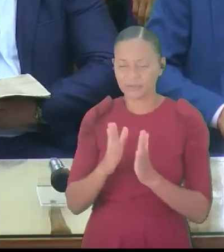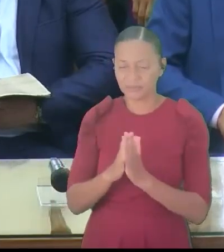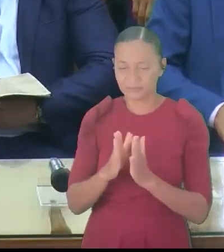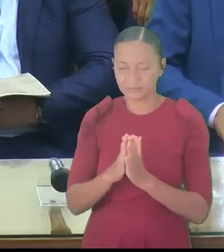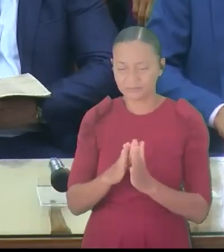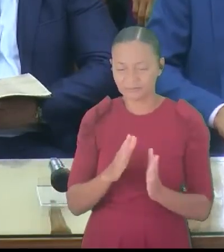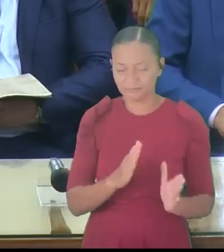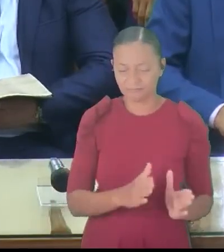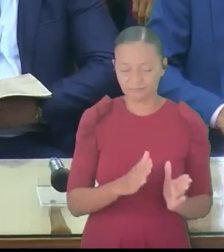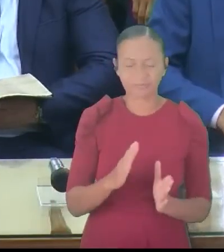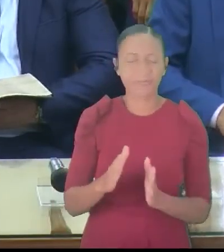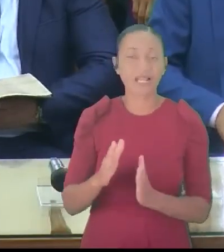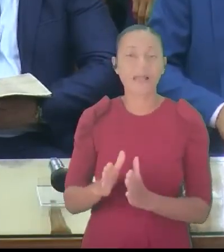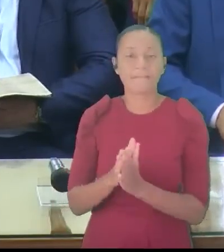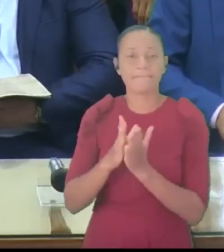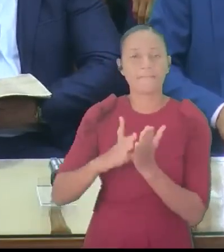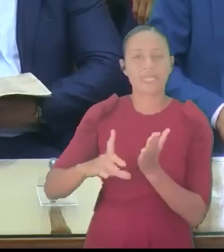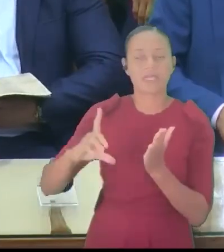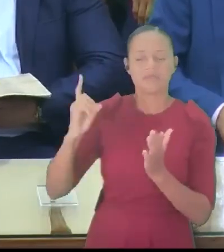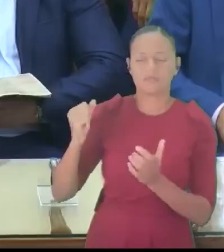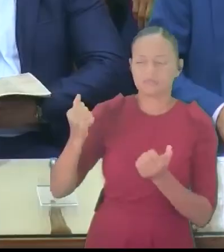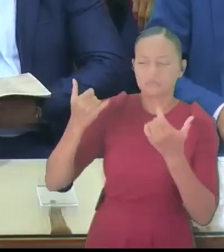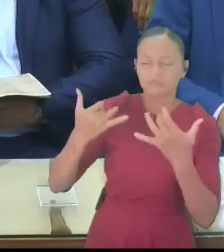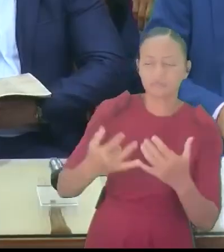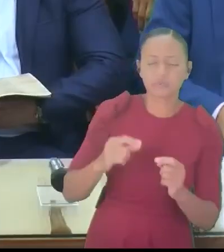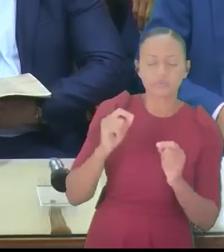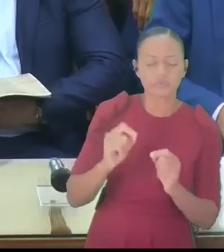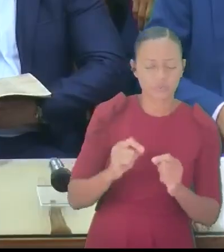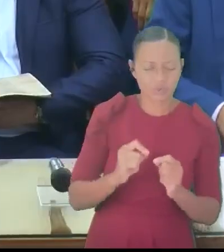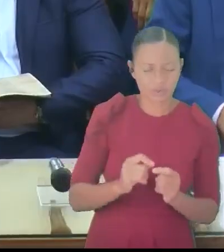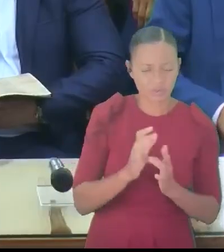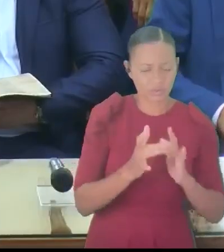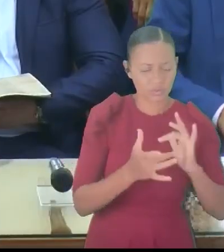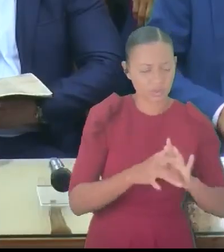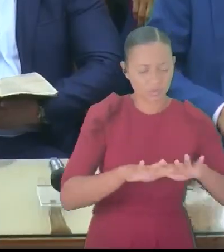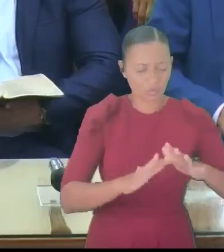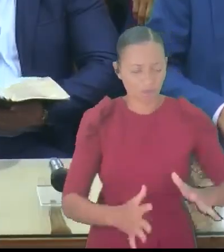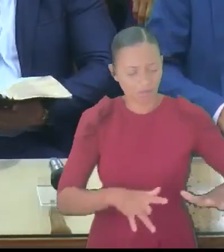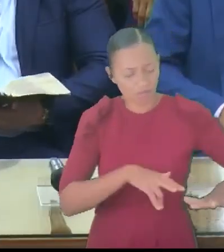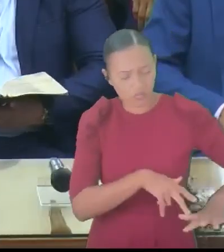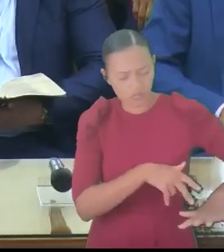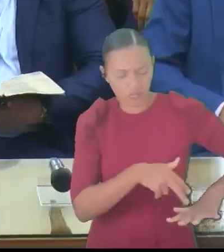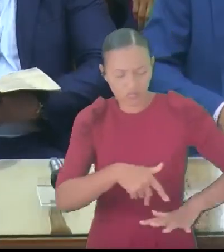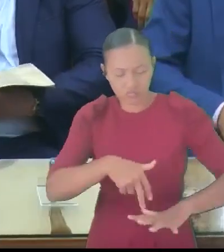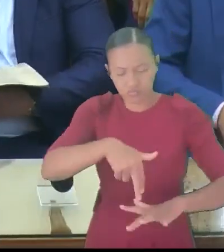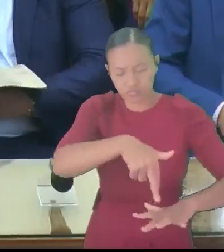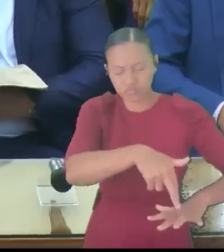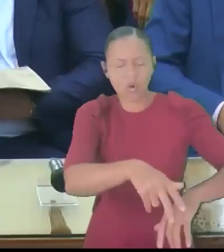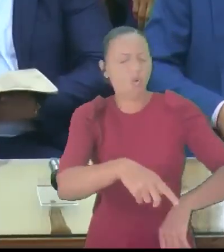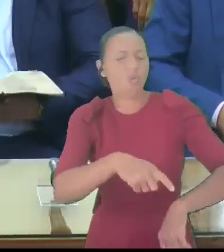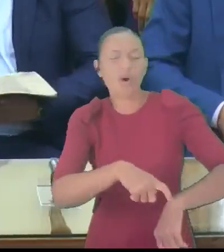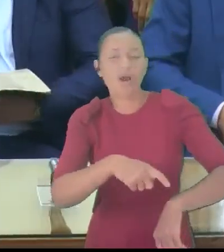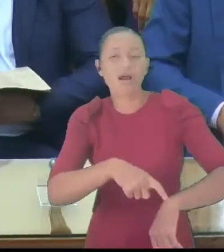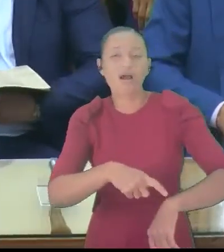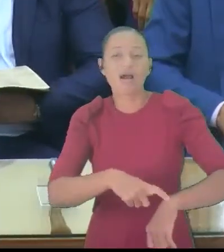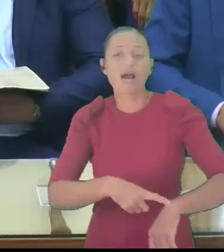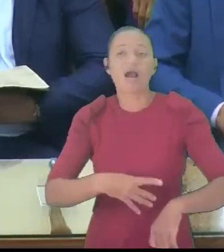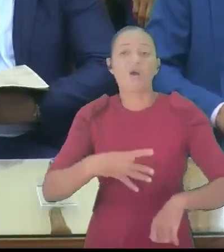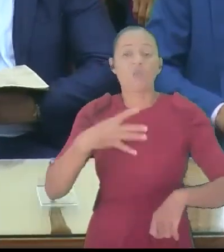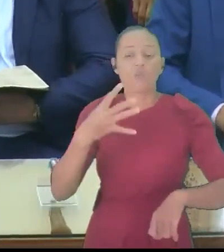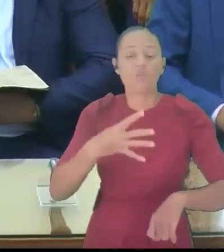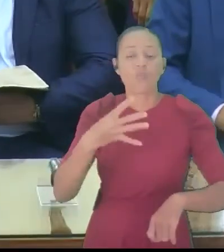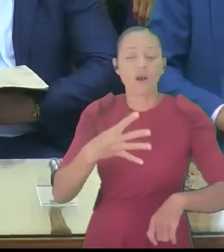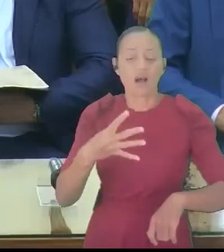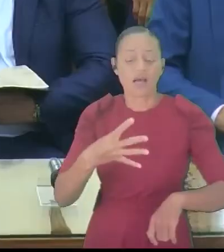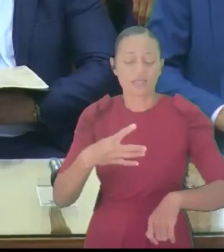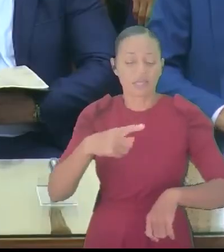quarta vigília. A Bíblia diz que Jesus veio caminhando sobre o mar. Quem lembra que hora Jesus veio caminhando sobre o mar? A quarta vigília da noite. Quer dizer,